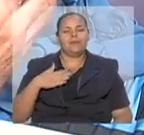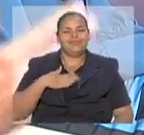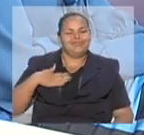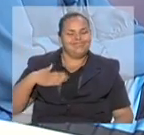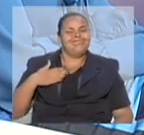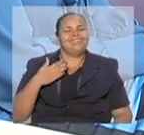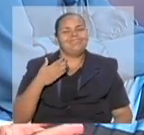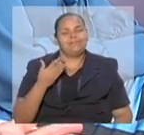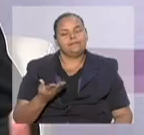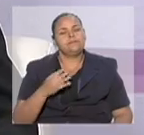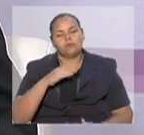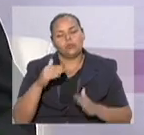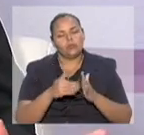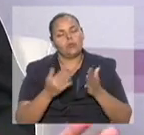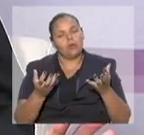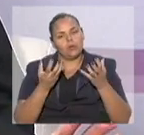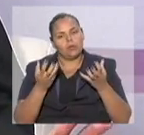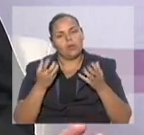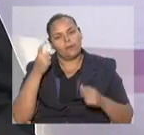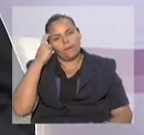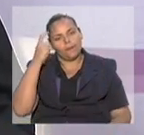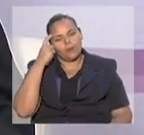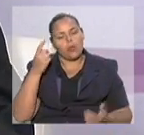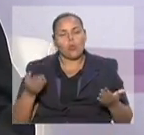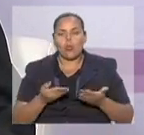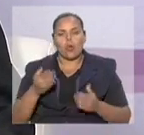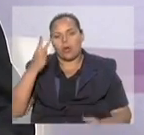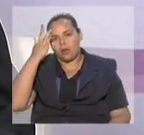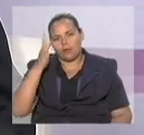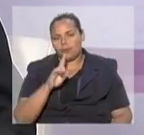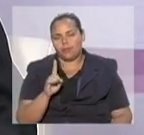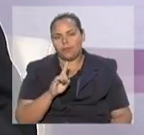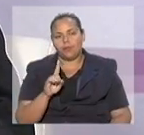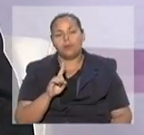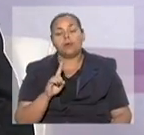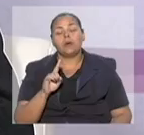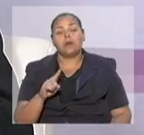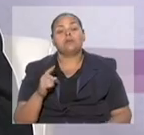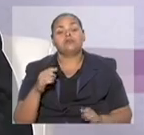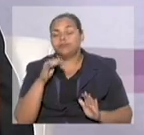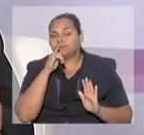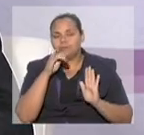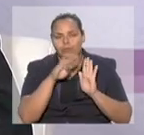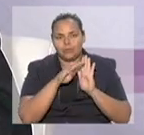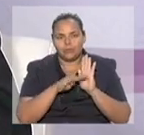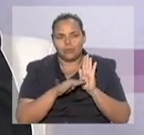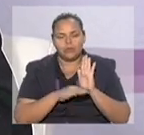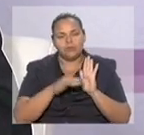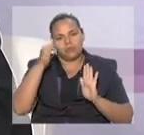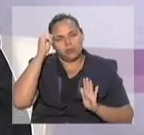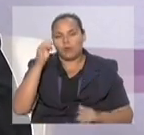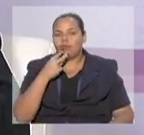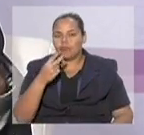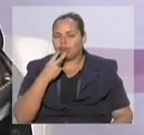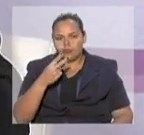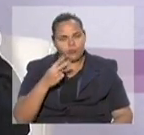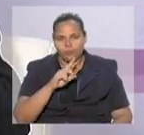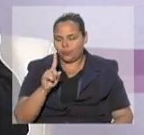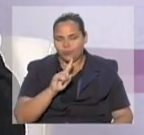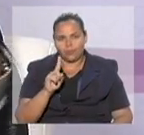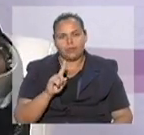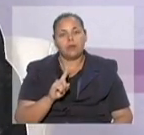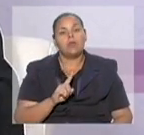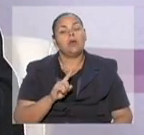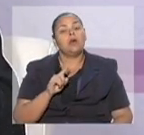imediatos e todo mundo quer mais pensar no hoje e não no amanhã. Efetivamente, as medidas principais de prevenção são não fumar, essa é